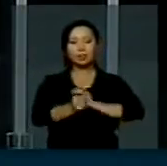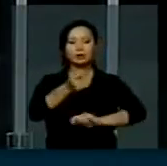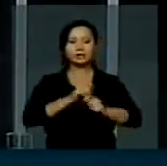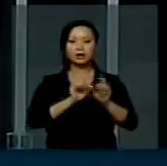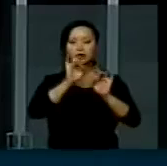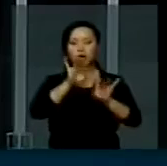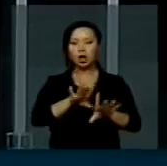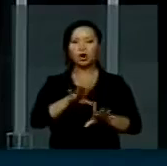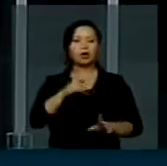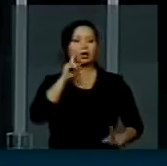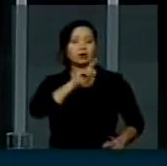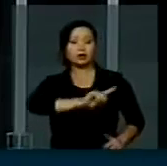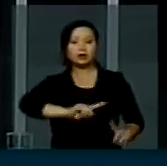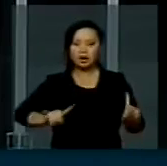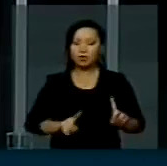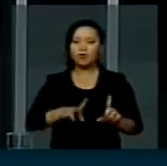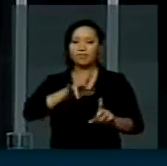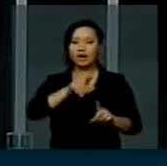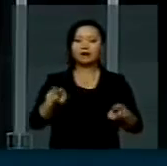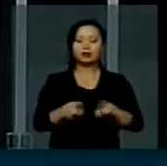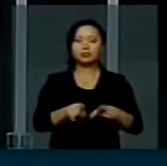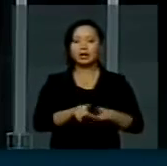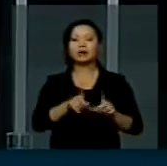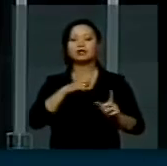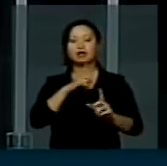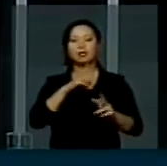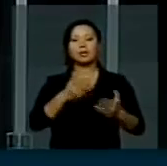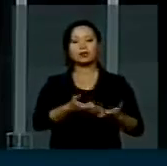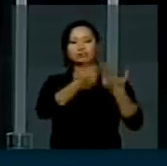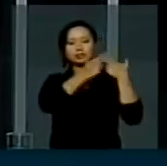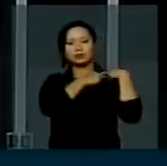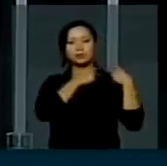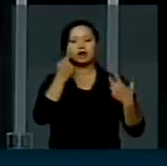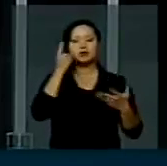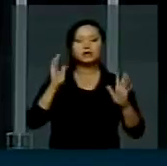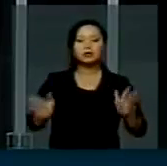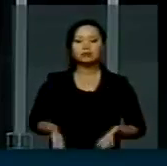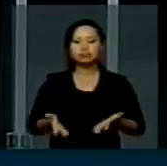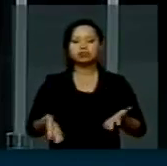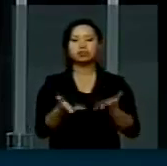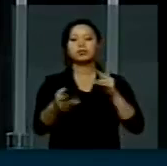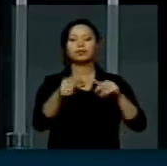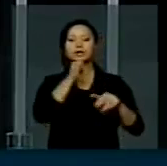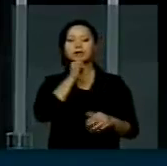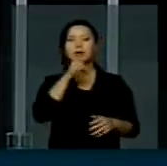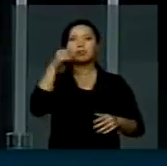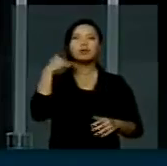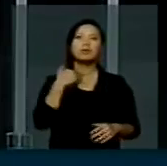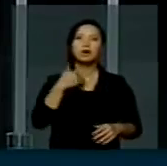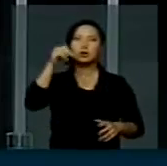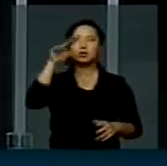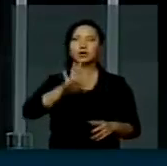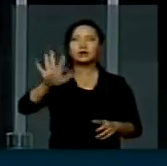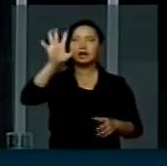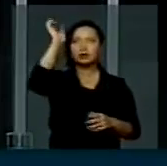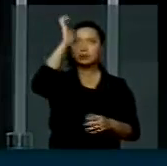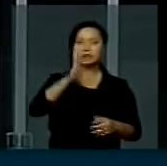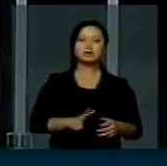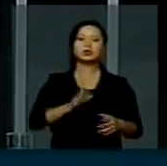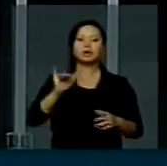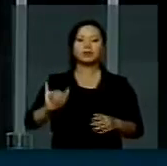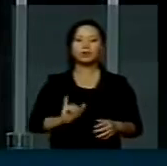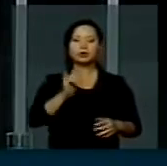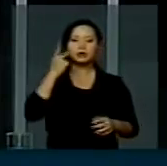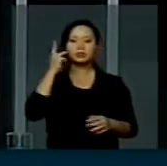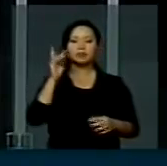papel indutor. E aqui ressalvo o papel, a importância que o Banco do Nordeste do Brasil tem para todo o Nordeste brasileiro e